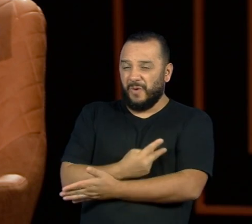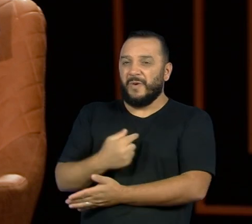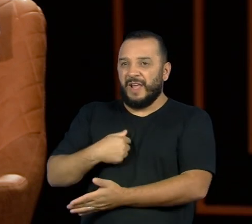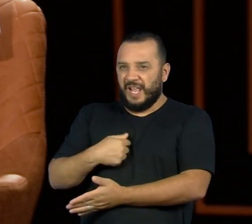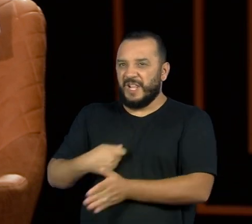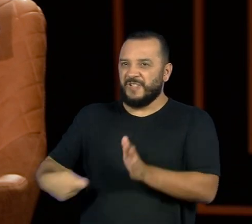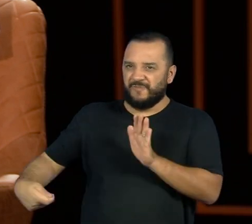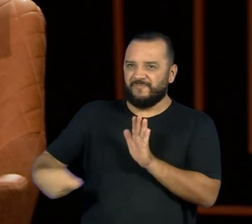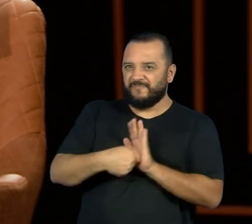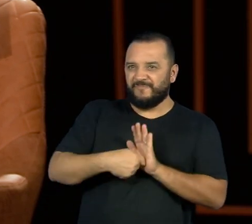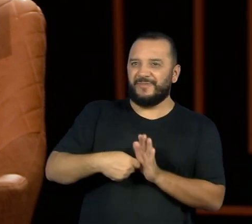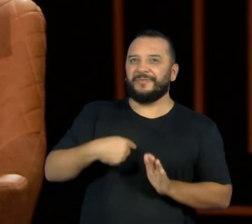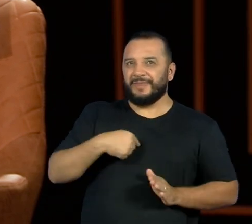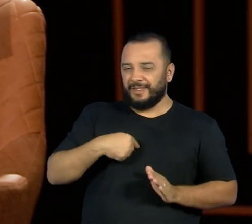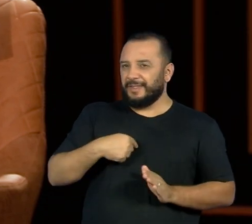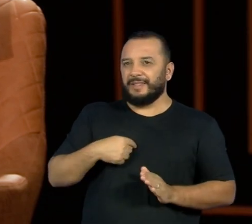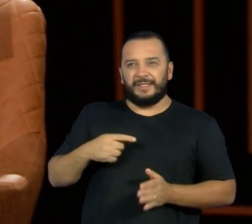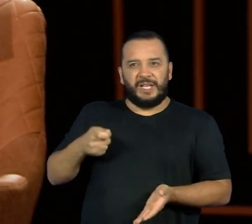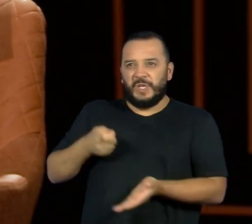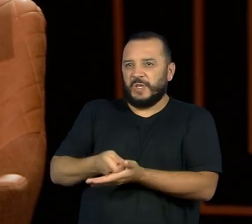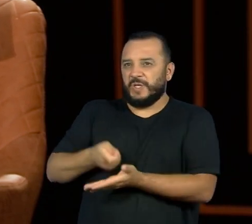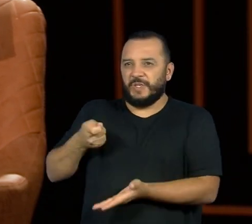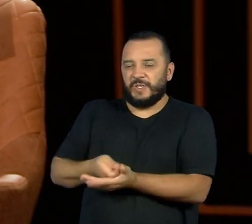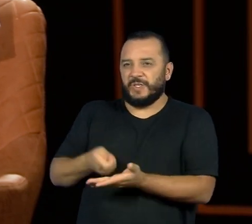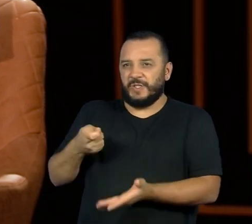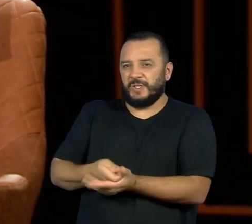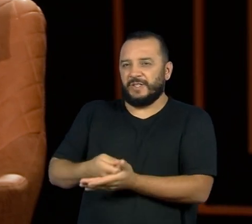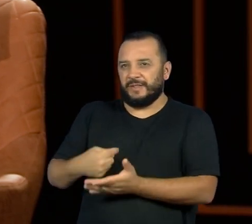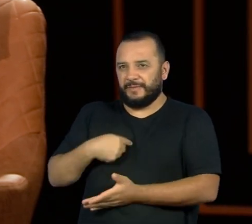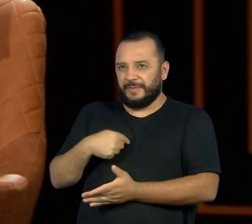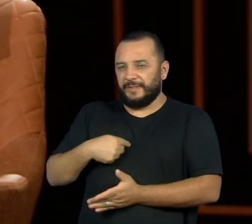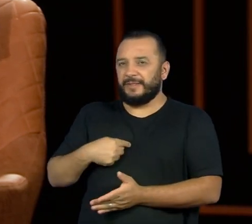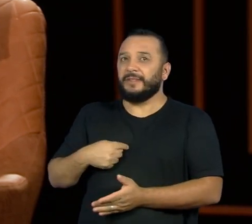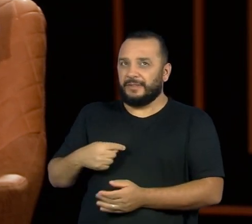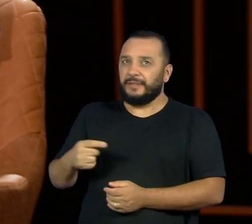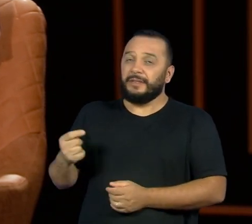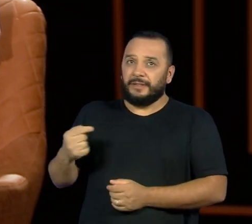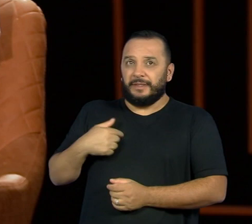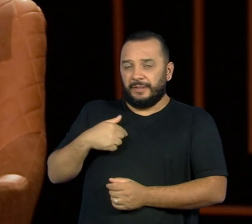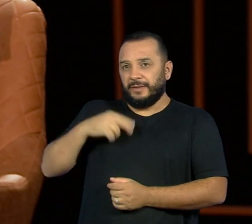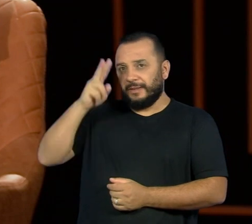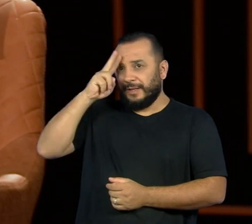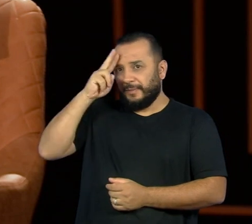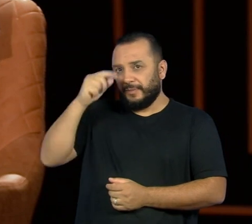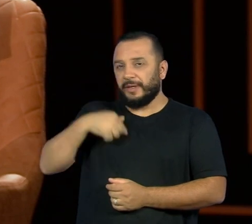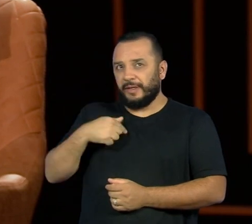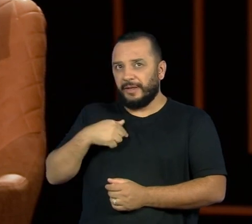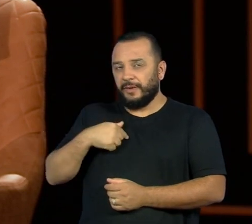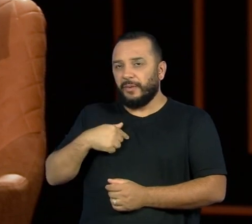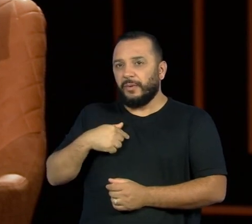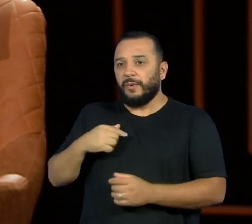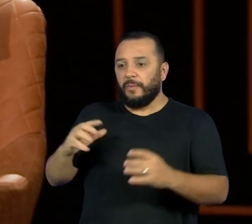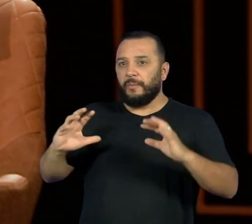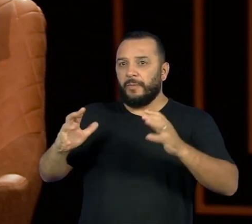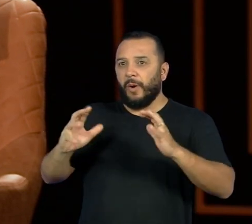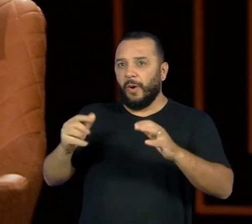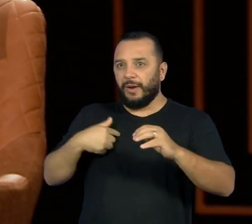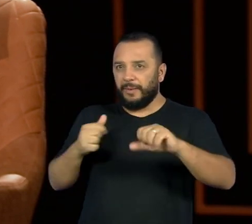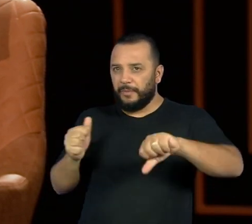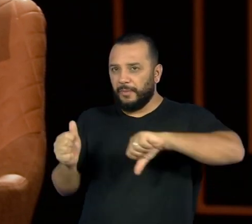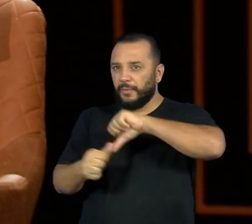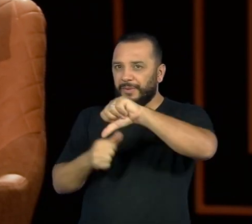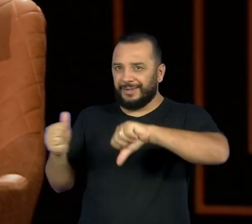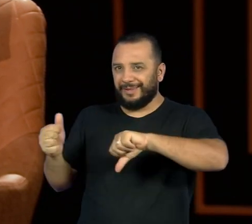vida toda em tudo que eu tinha que fazer. Desde um dia que eu mudei a gola de um personagem, de um figurino, e